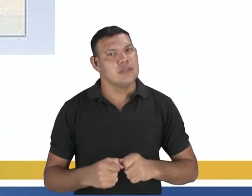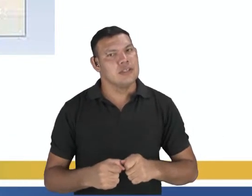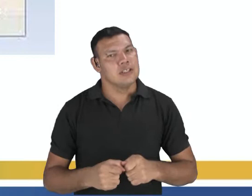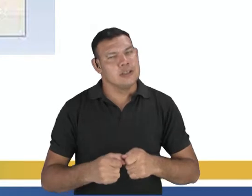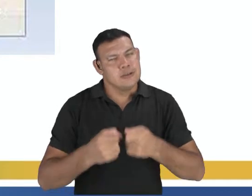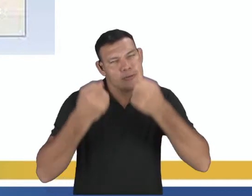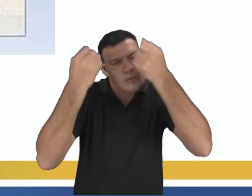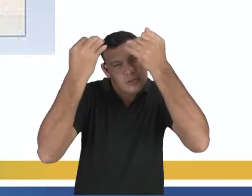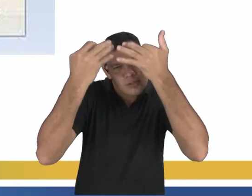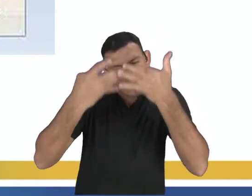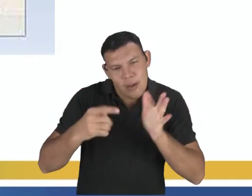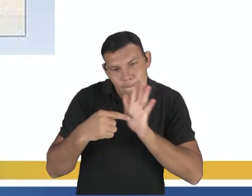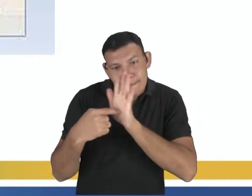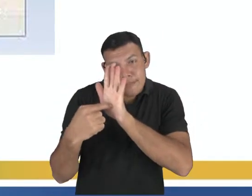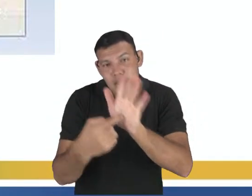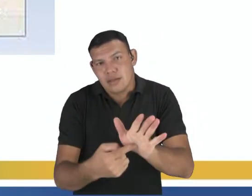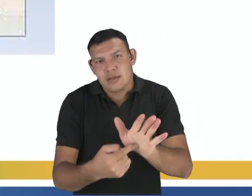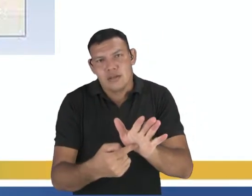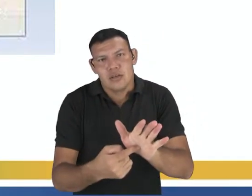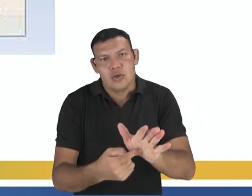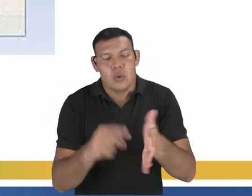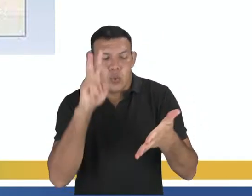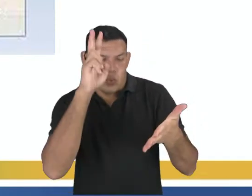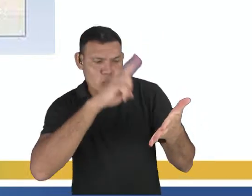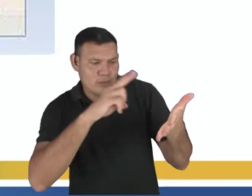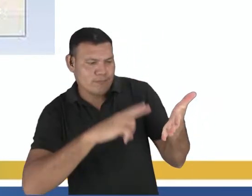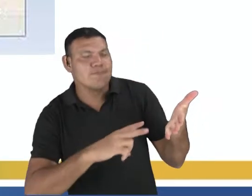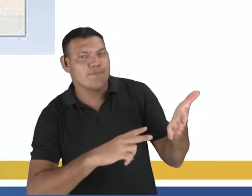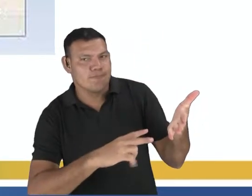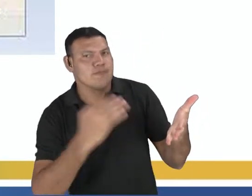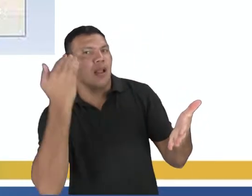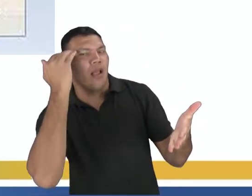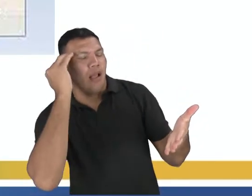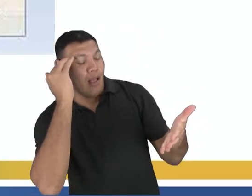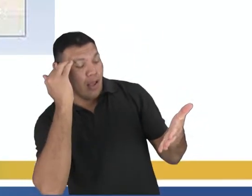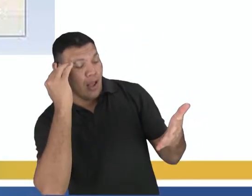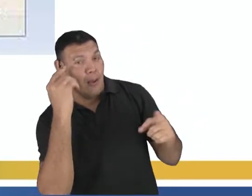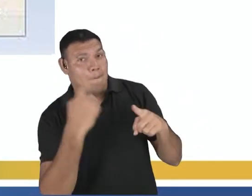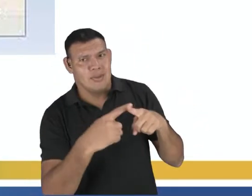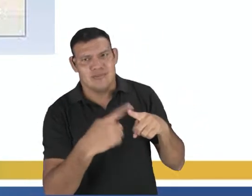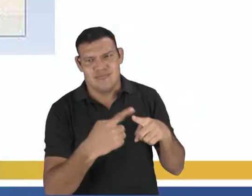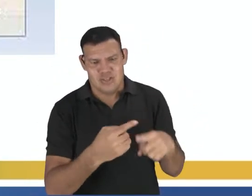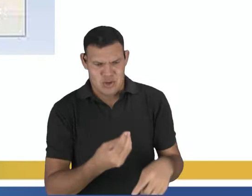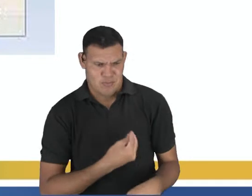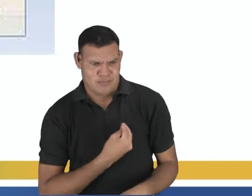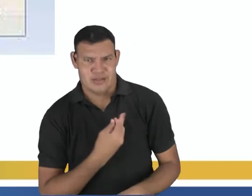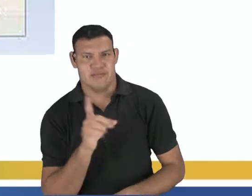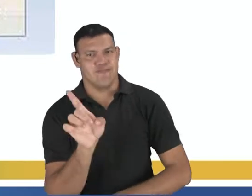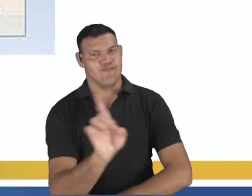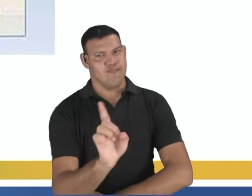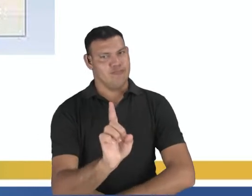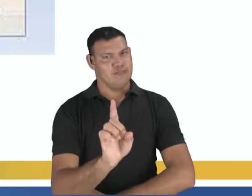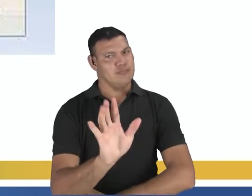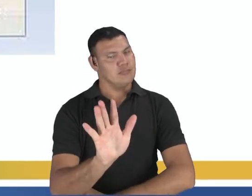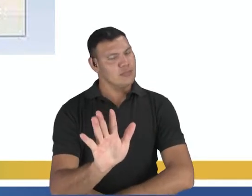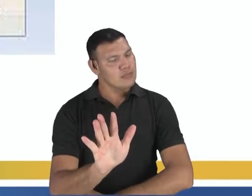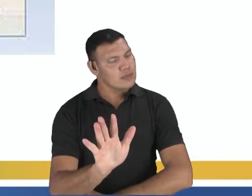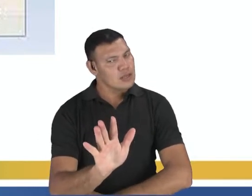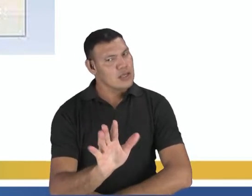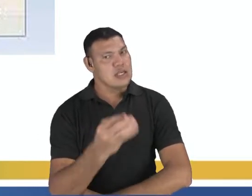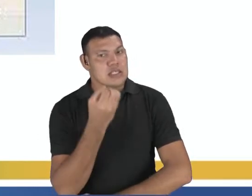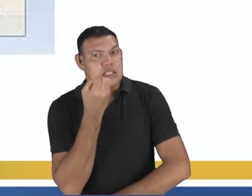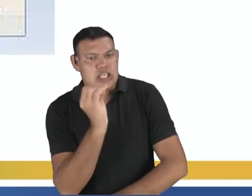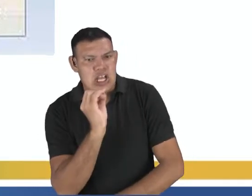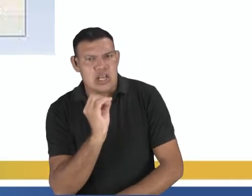tudo o que queremos que o nosso interlocutor entenda. O porquê disso, pessoal? Porque eles não estão presentes na situação. Se você não